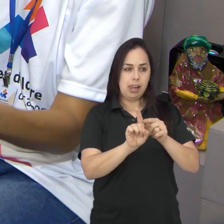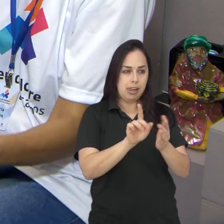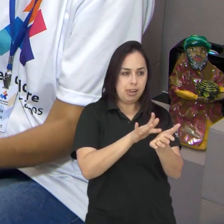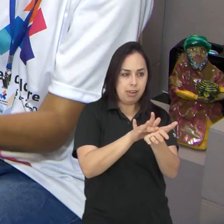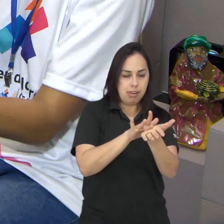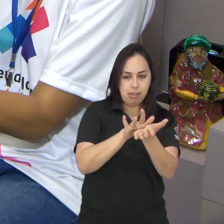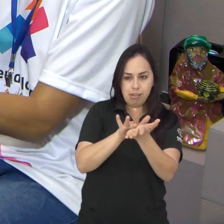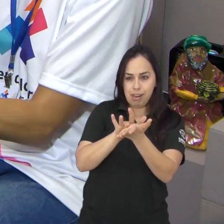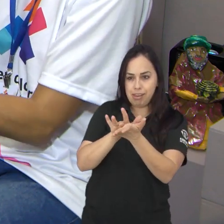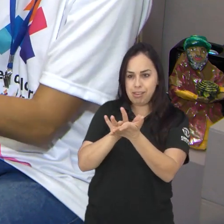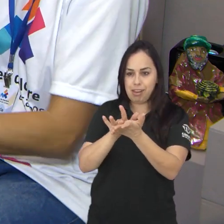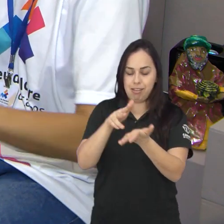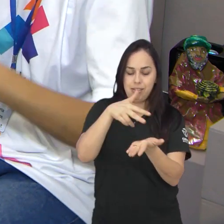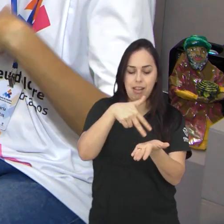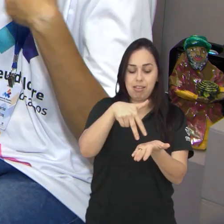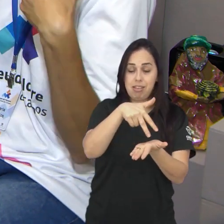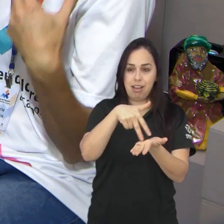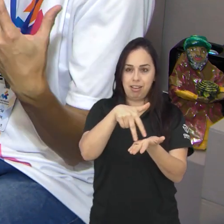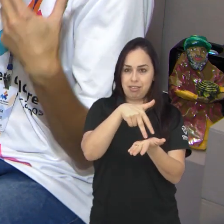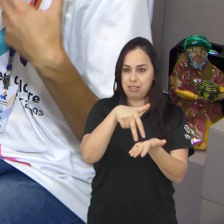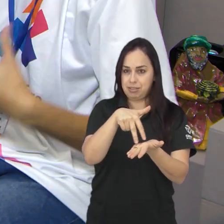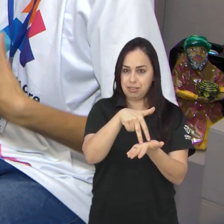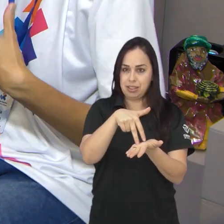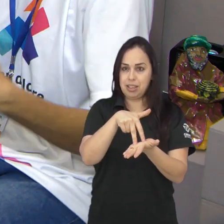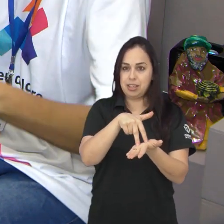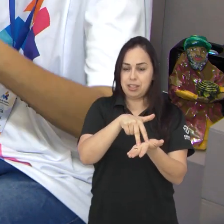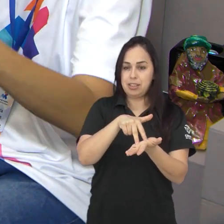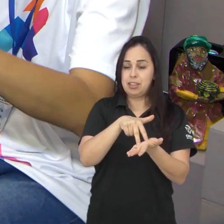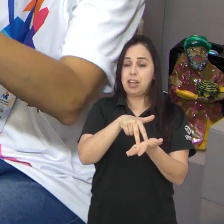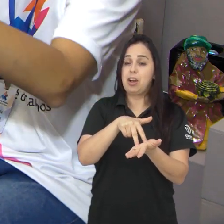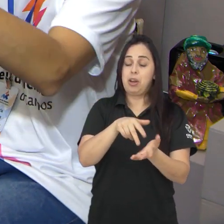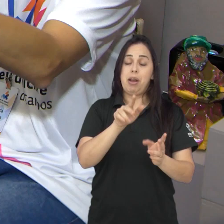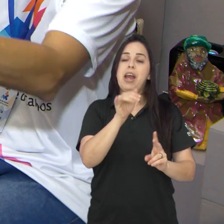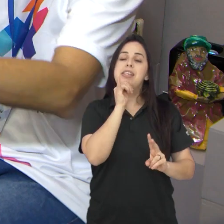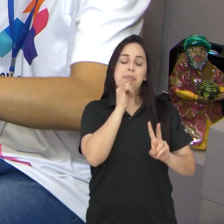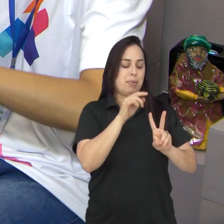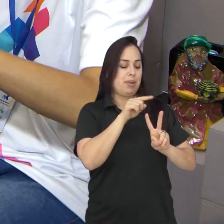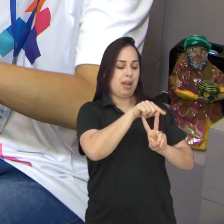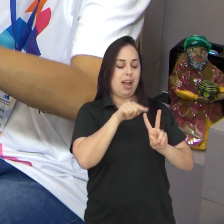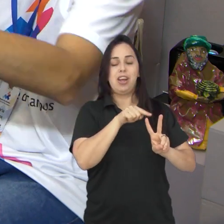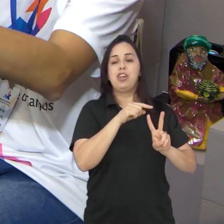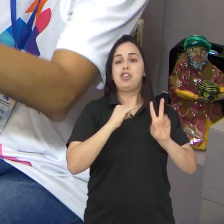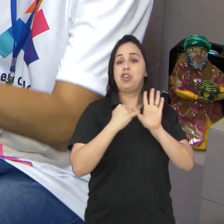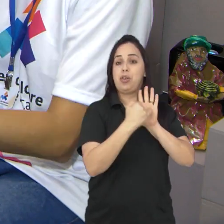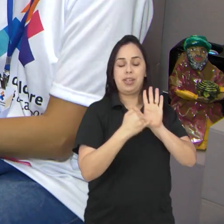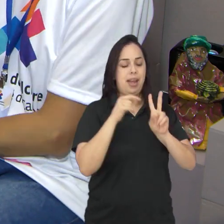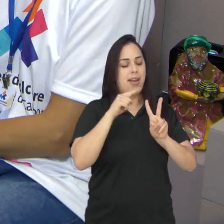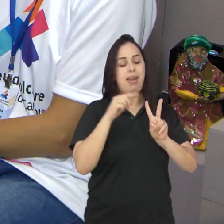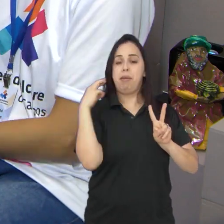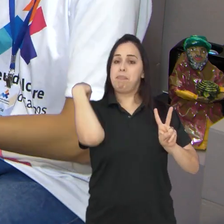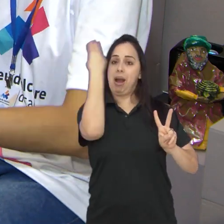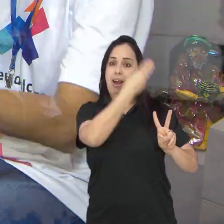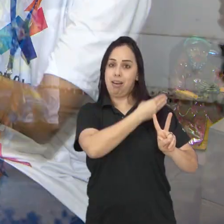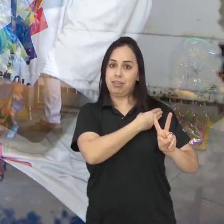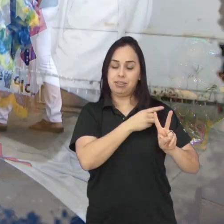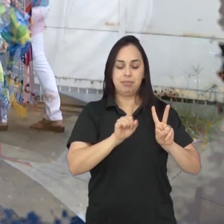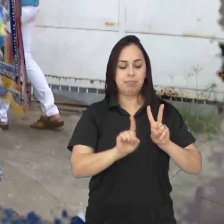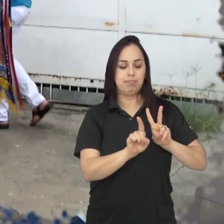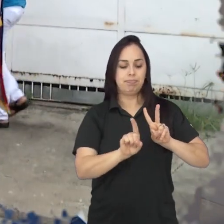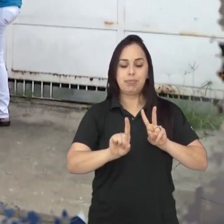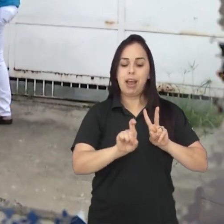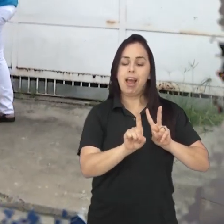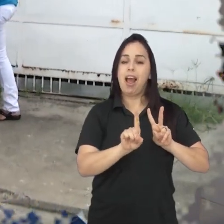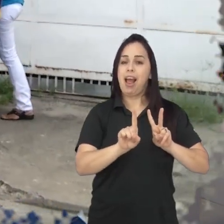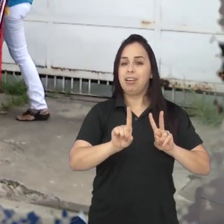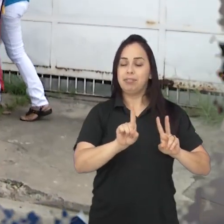Então ele vai na frente da folia, como se ele estivesse indo na frente de José e Maria, que estão procurando, né, chegar em